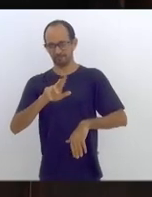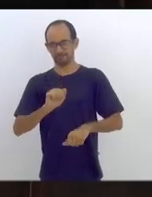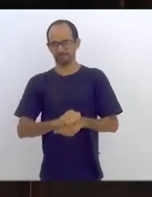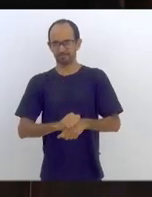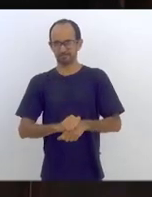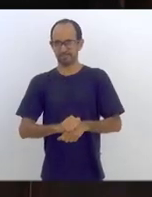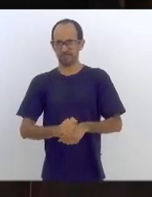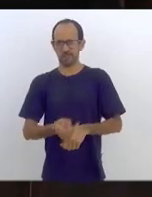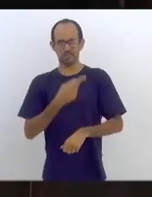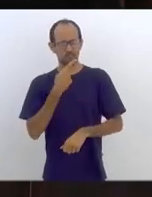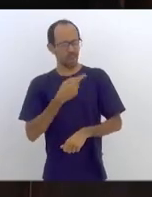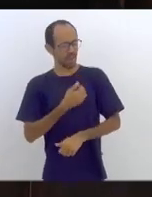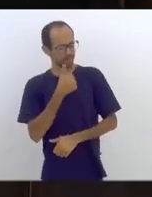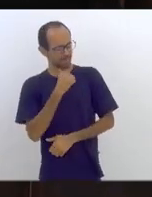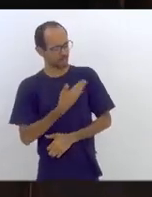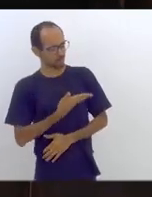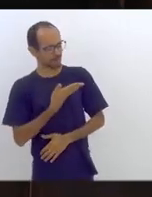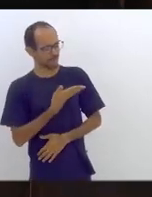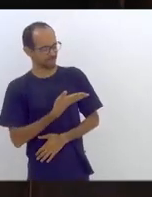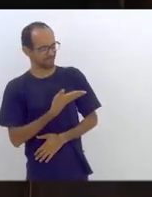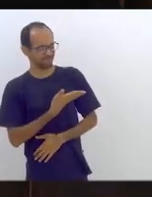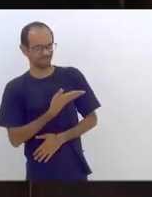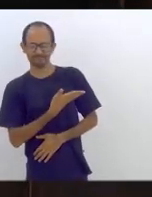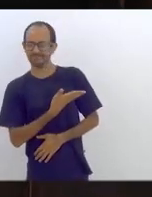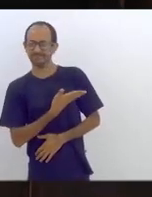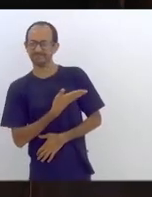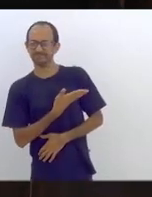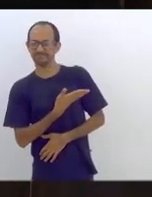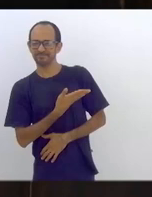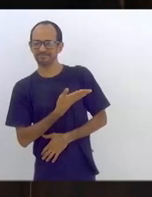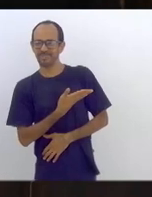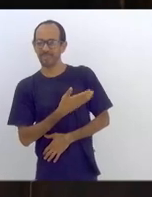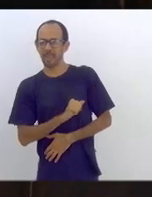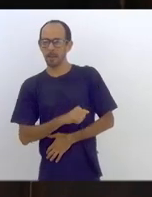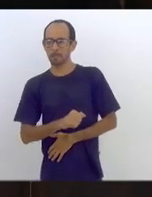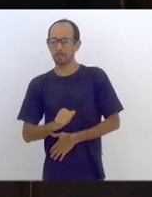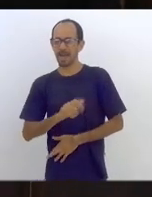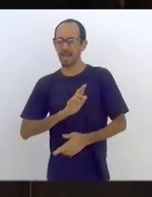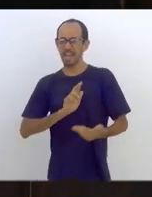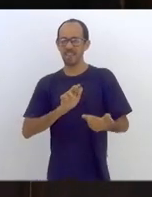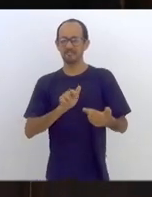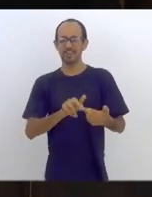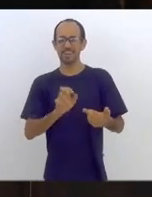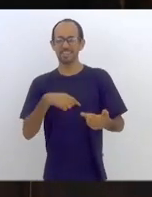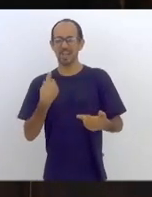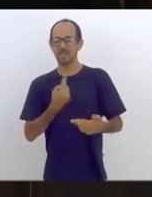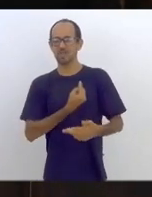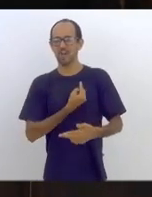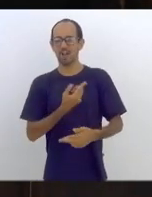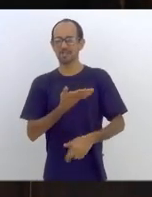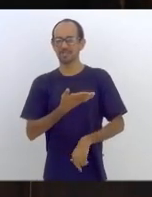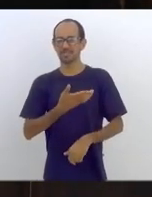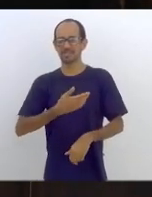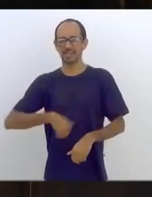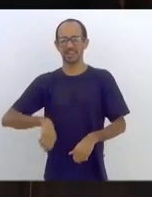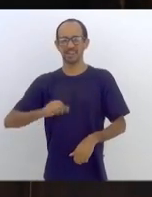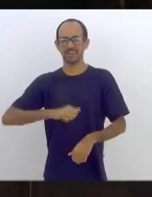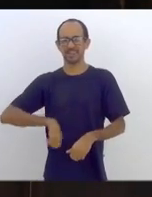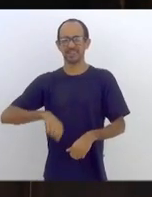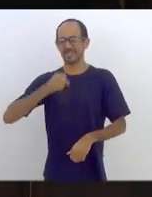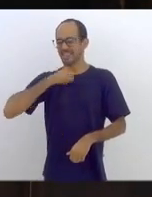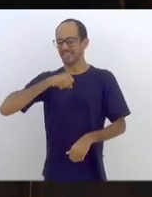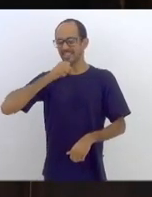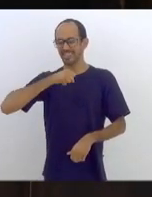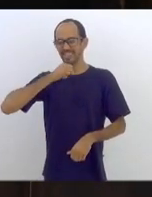que falar dessa figura aqui, né? Uma das nossas maiores referências, uma das mais antigas